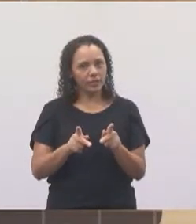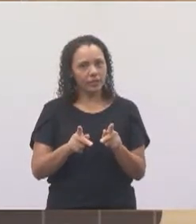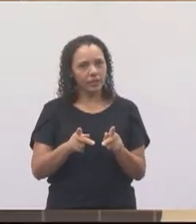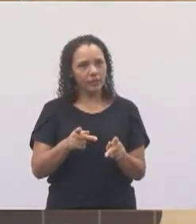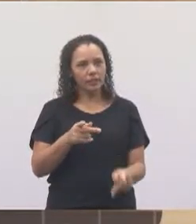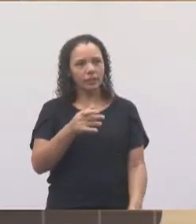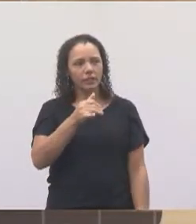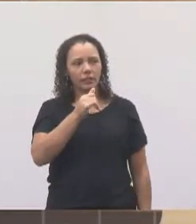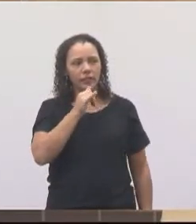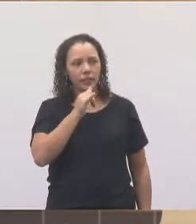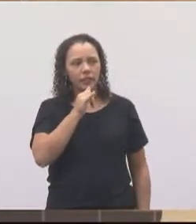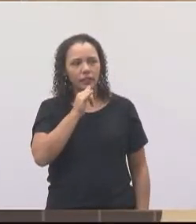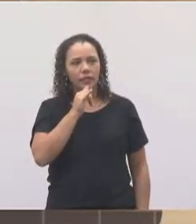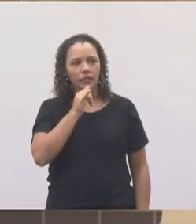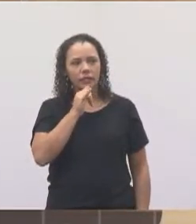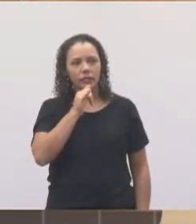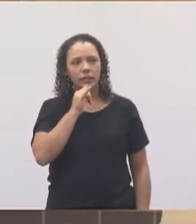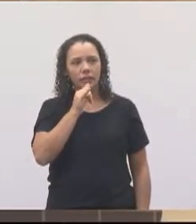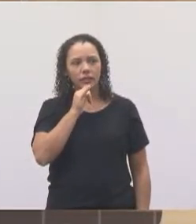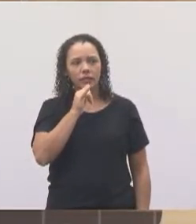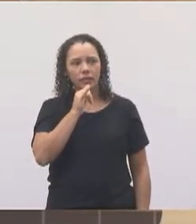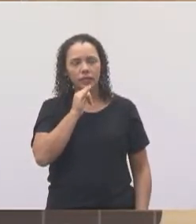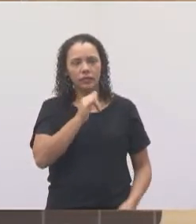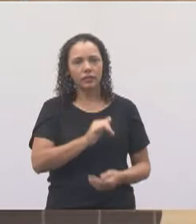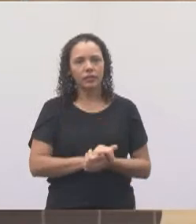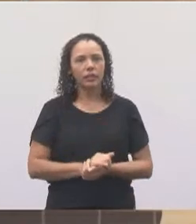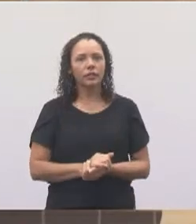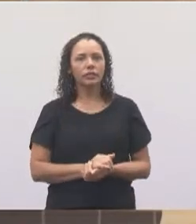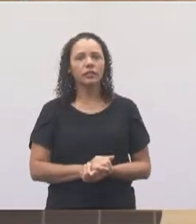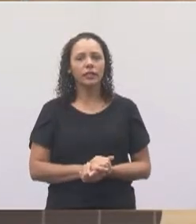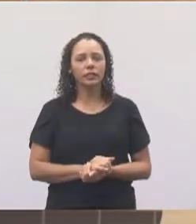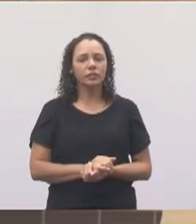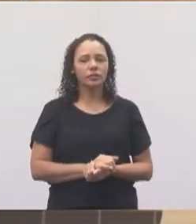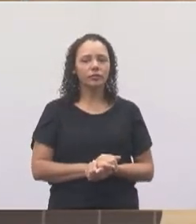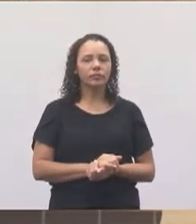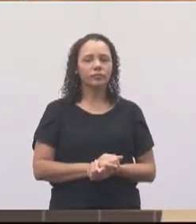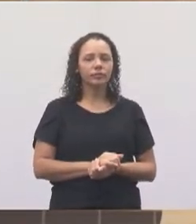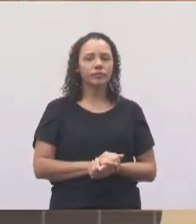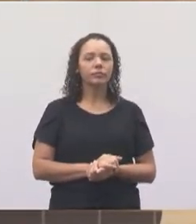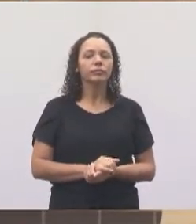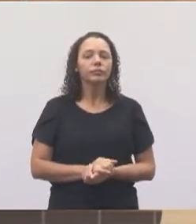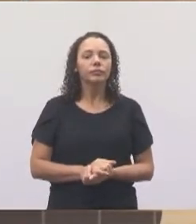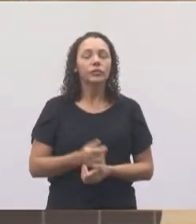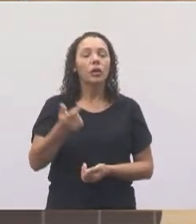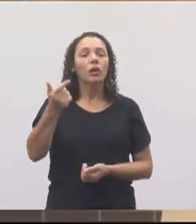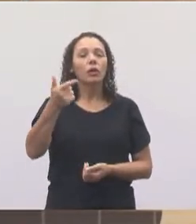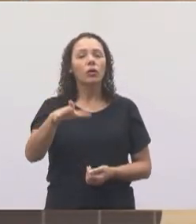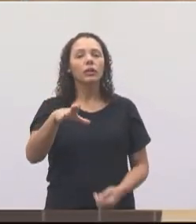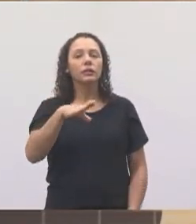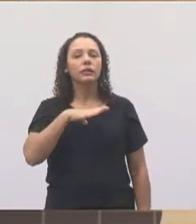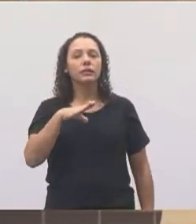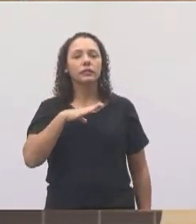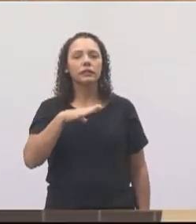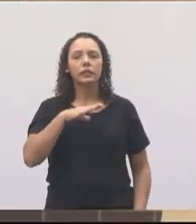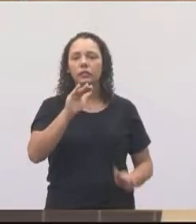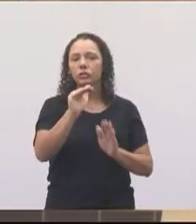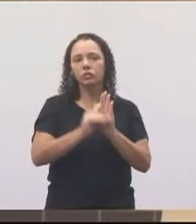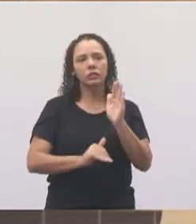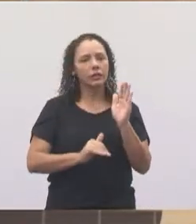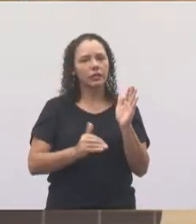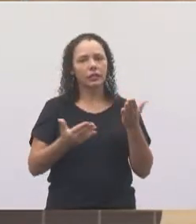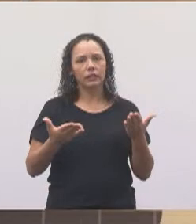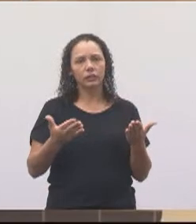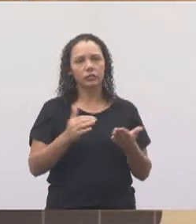O governo de São Paulo revogou, o governo de Pernambuco revogou, outras cidades sequer implementaram essa